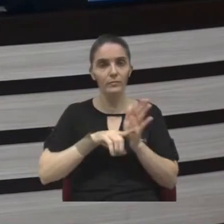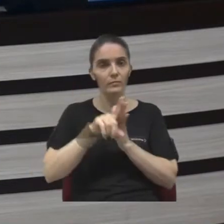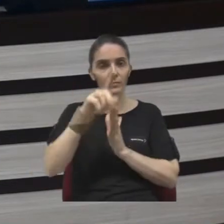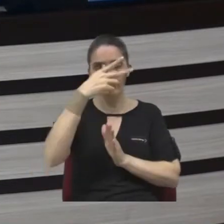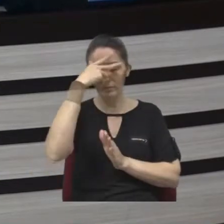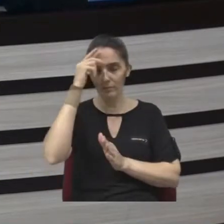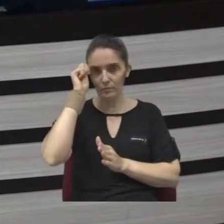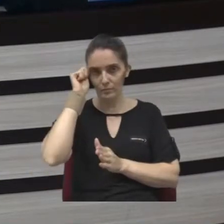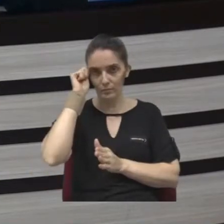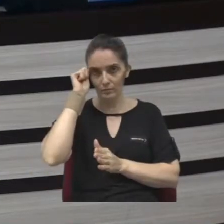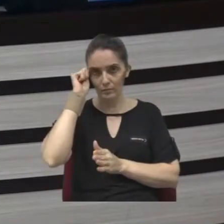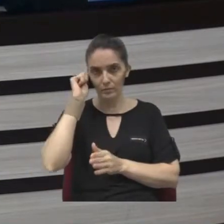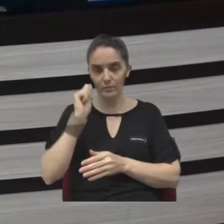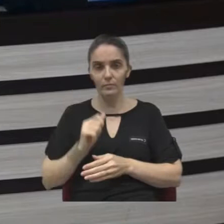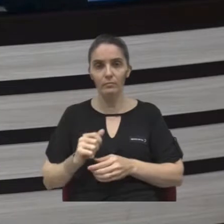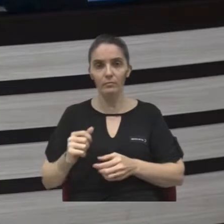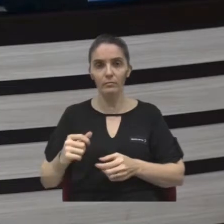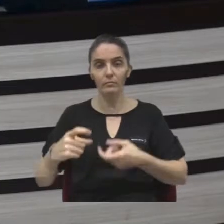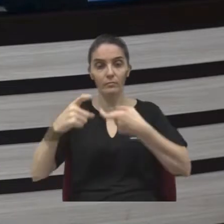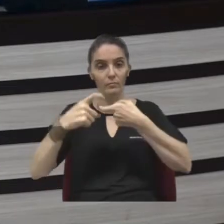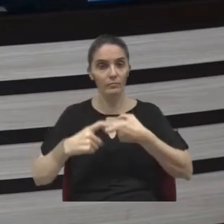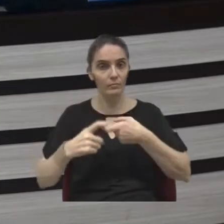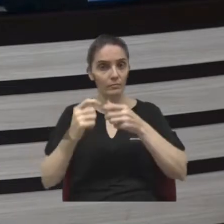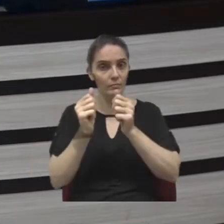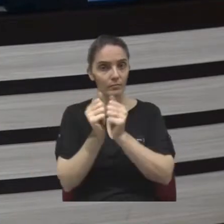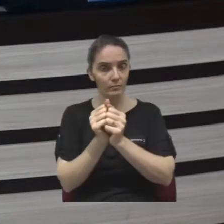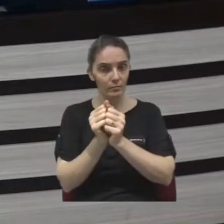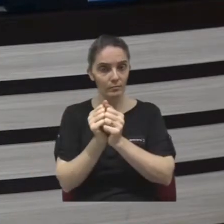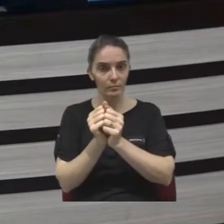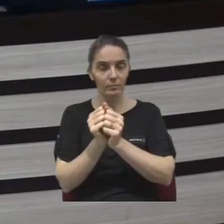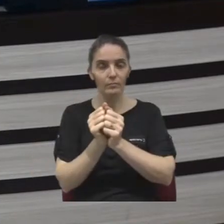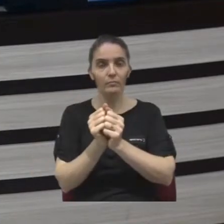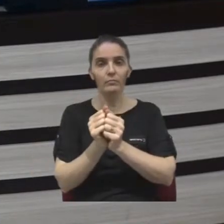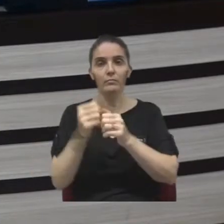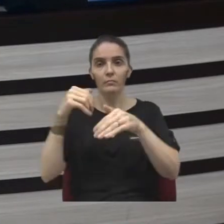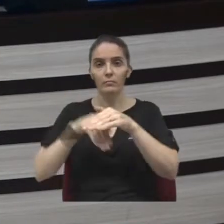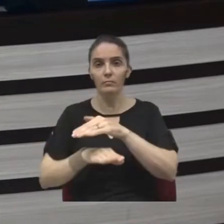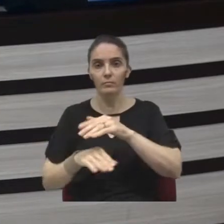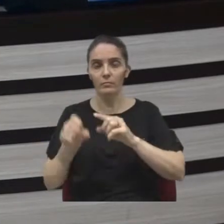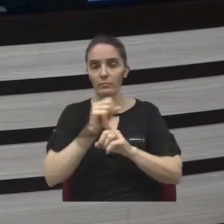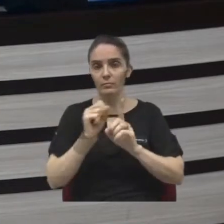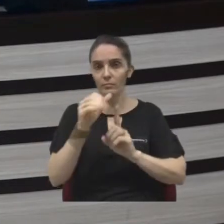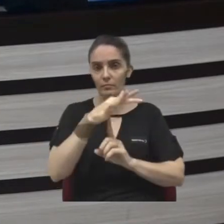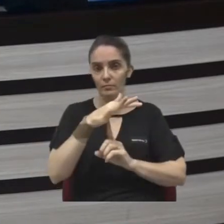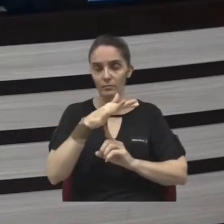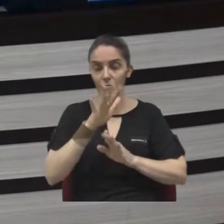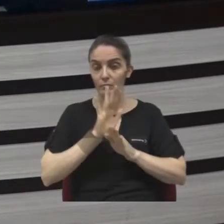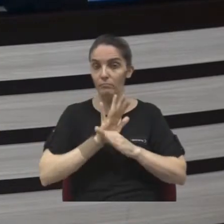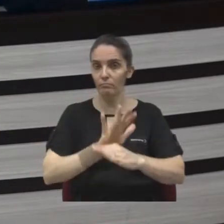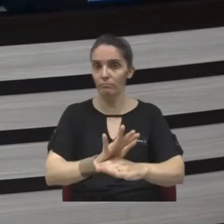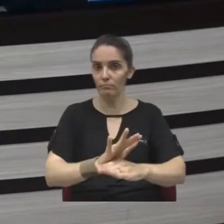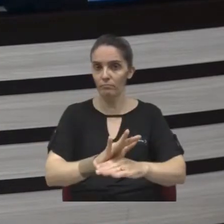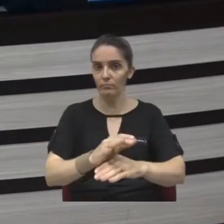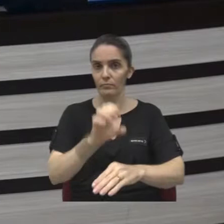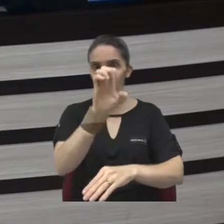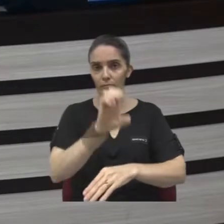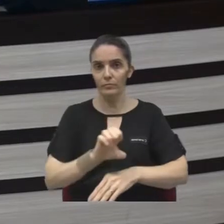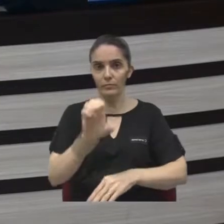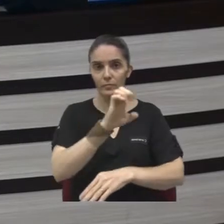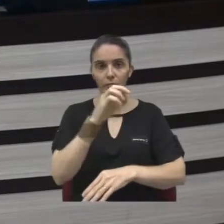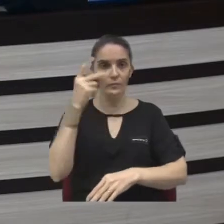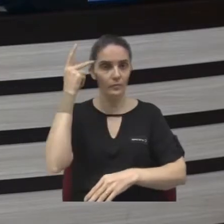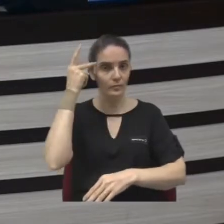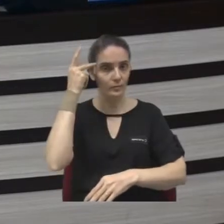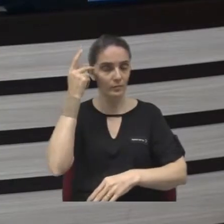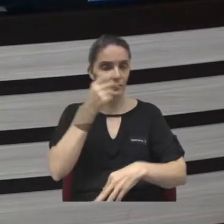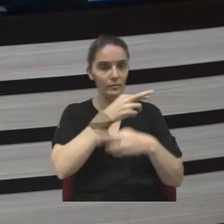novos convênios com o Fundo Social de Solidariedade do Estado de São Paulo. Autoria, vereadora Érica Tanque. Desejo